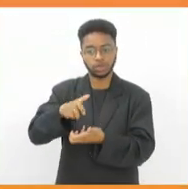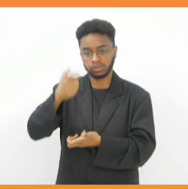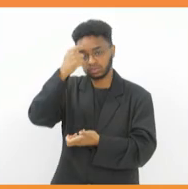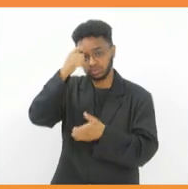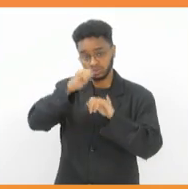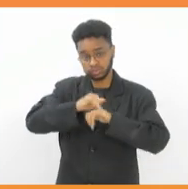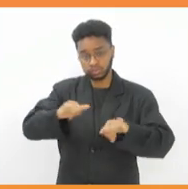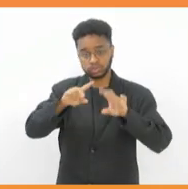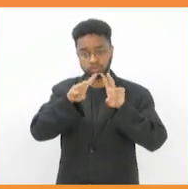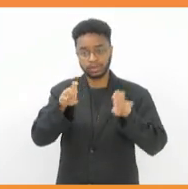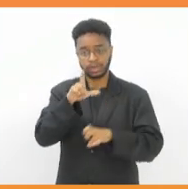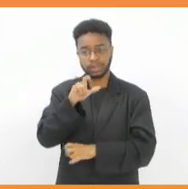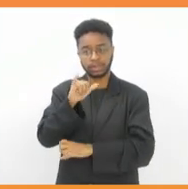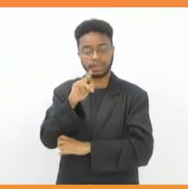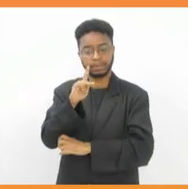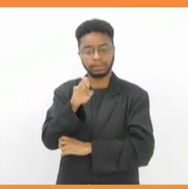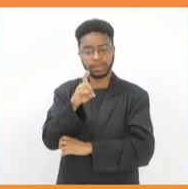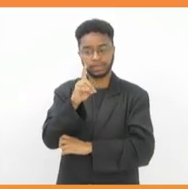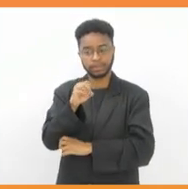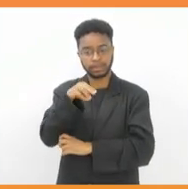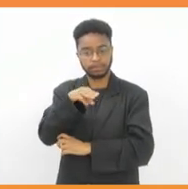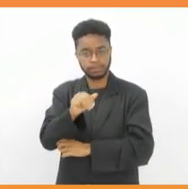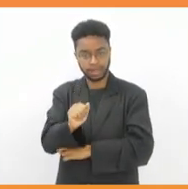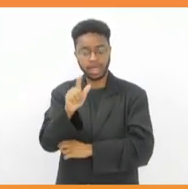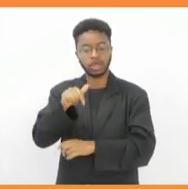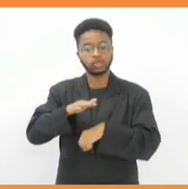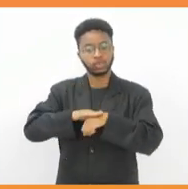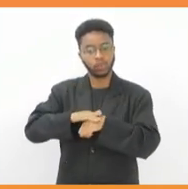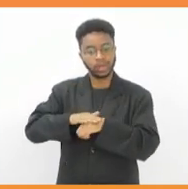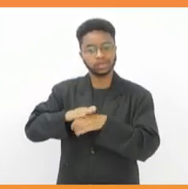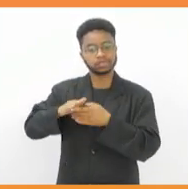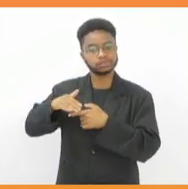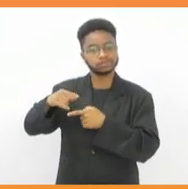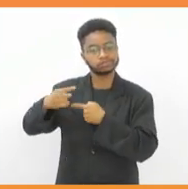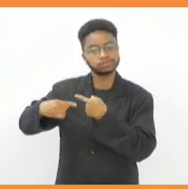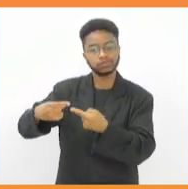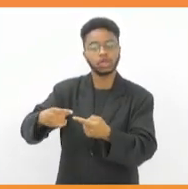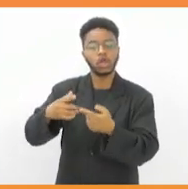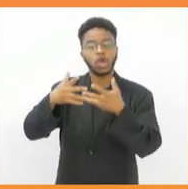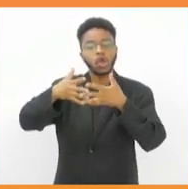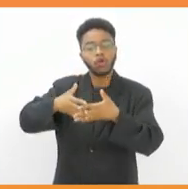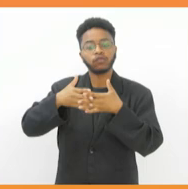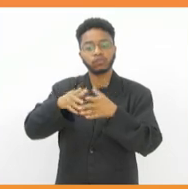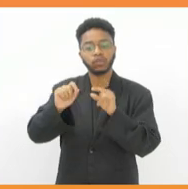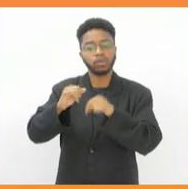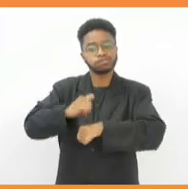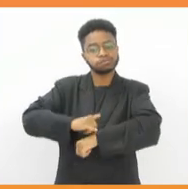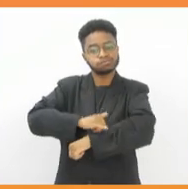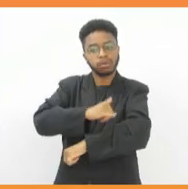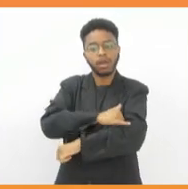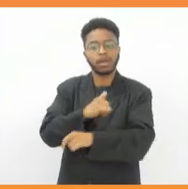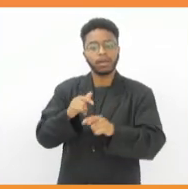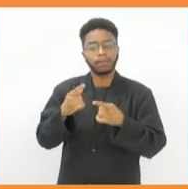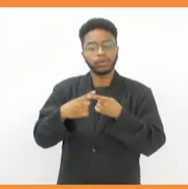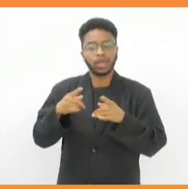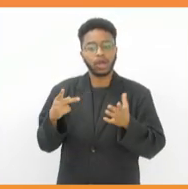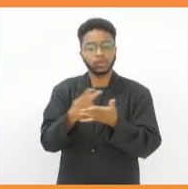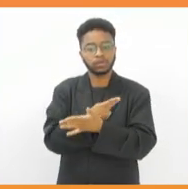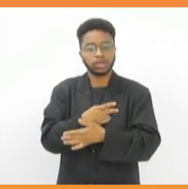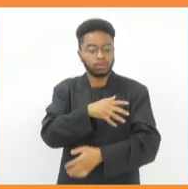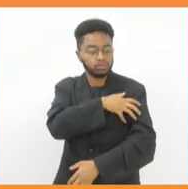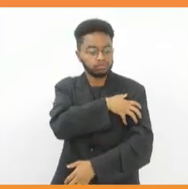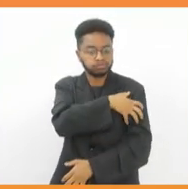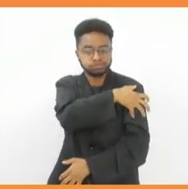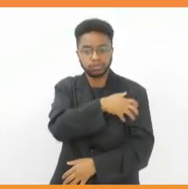o lipedema, uma doença crônica progressiva confundida com obesidade, causada pelo acúmulo de gordura nos braços,